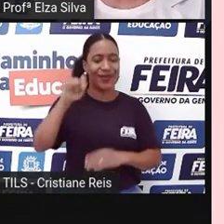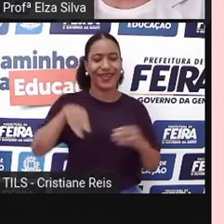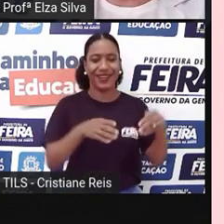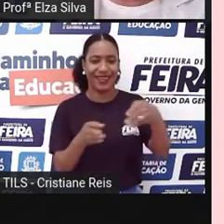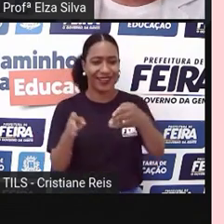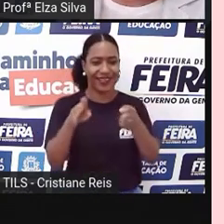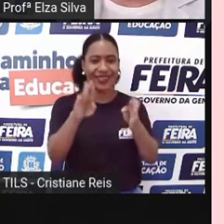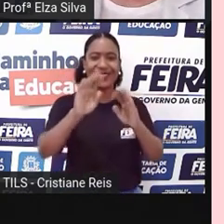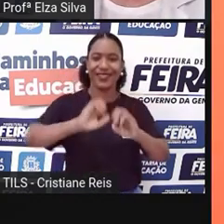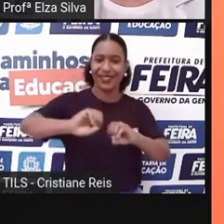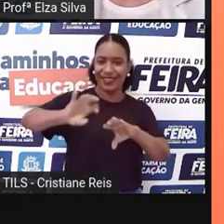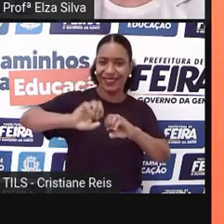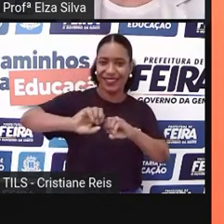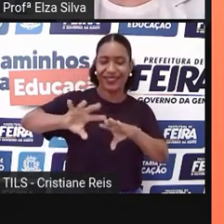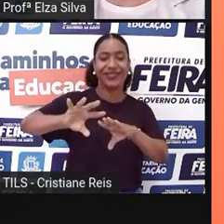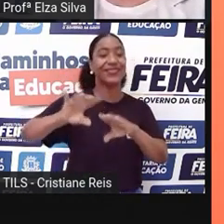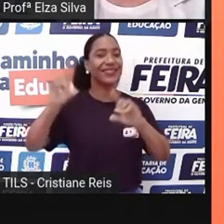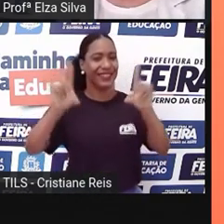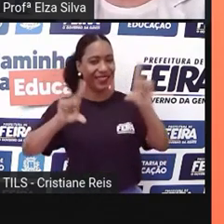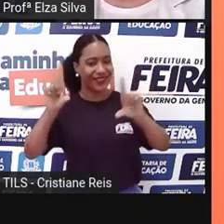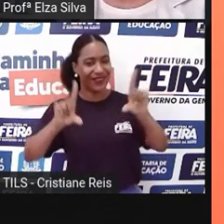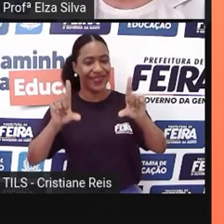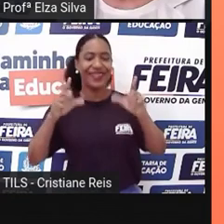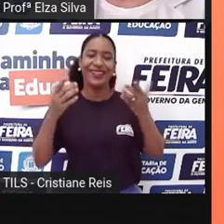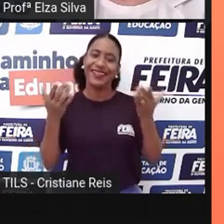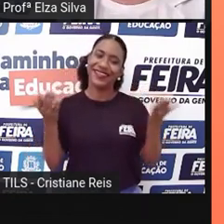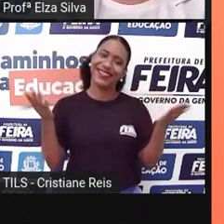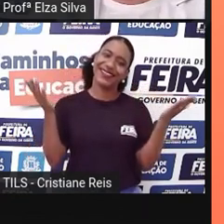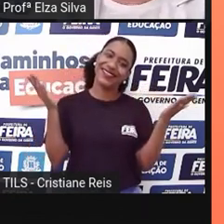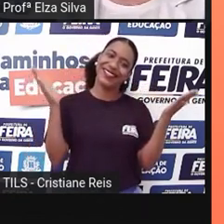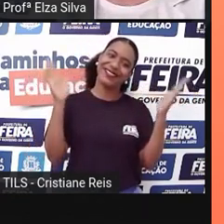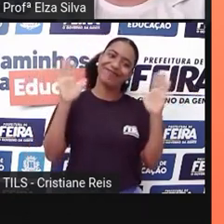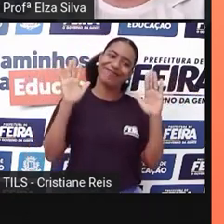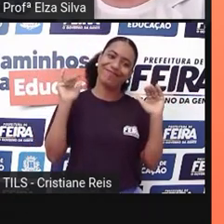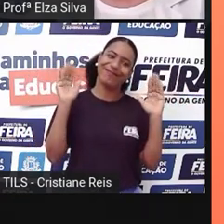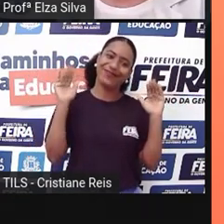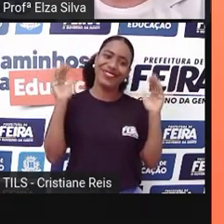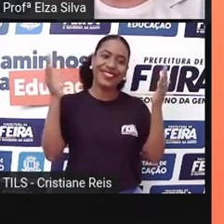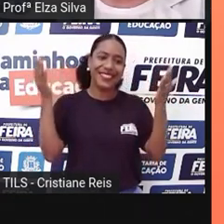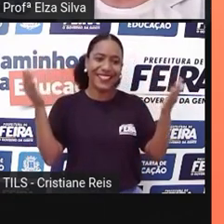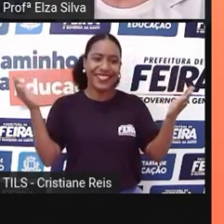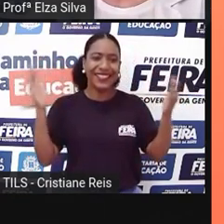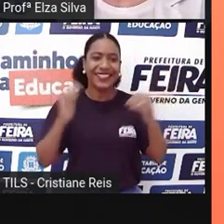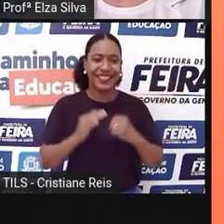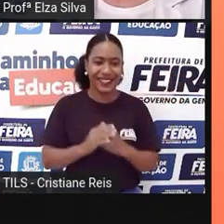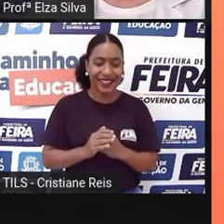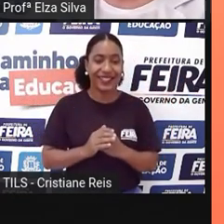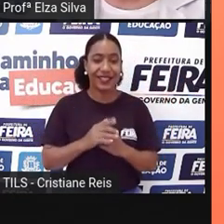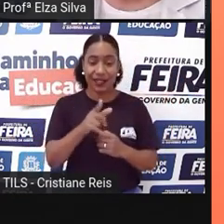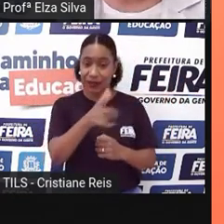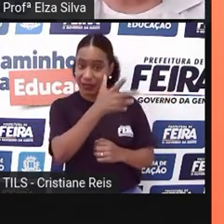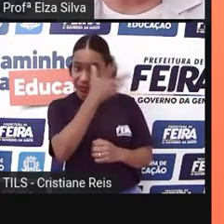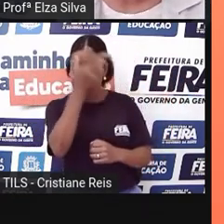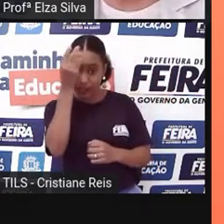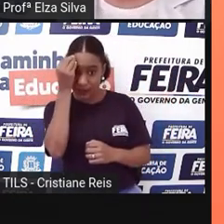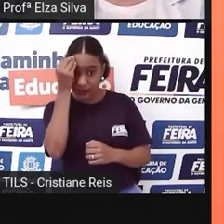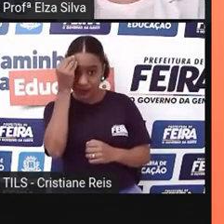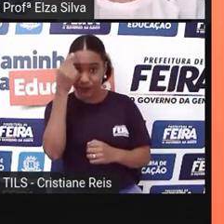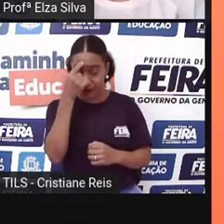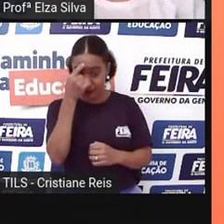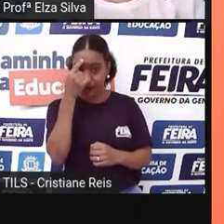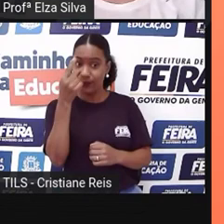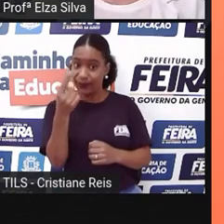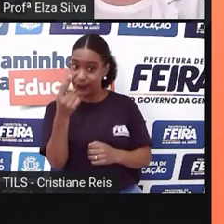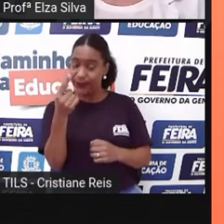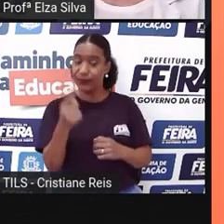@caminhosdaeducacãotv. Ok? E eu fico por aqui. Não se esqueçam, inclusive, de entrar lá no canal